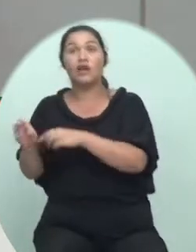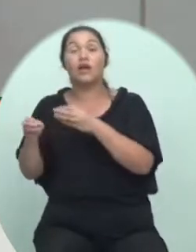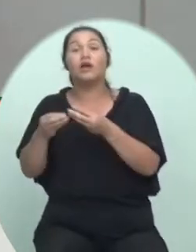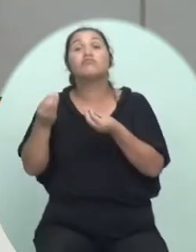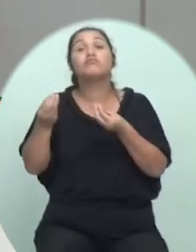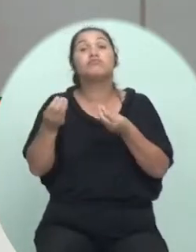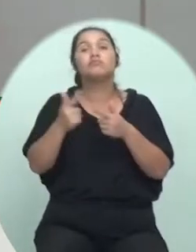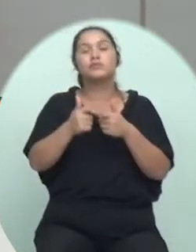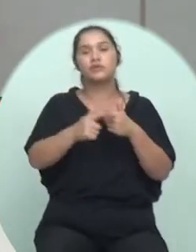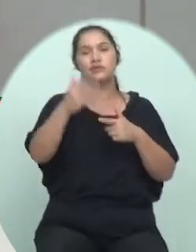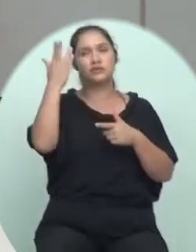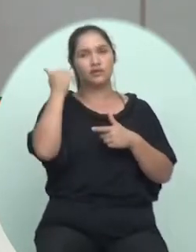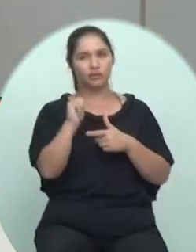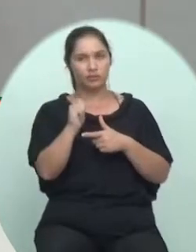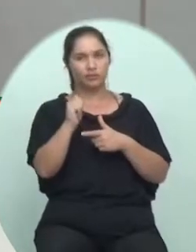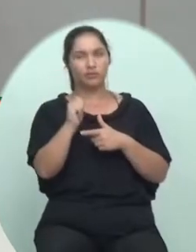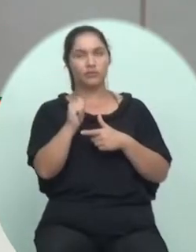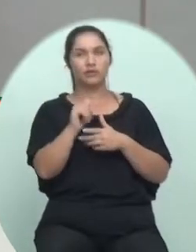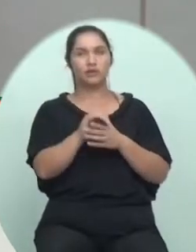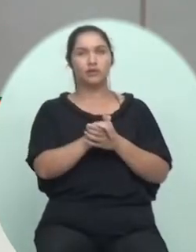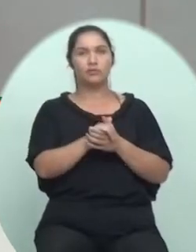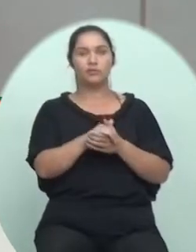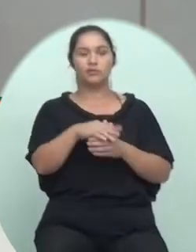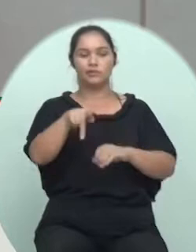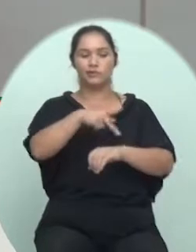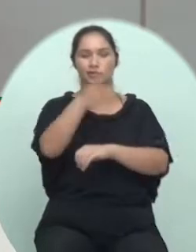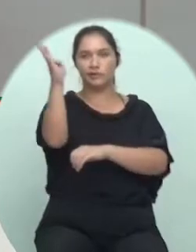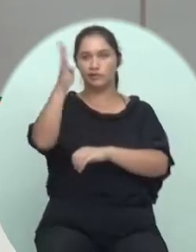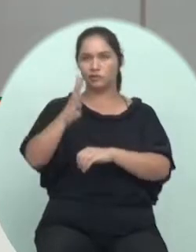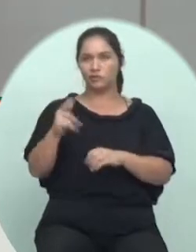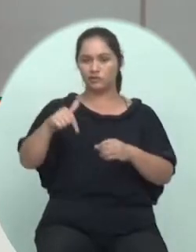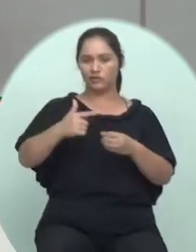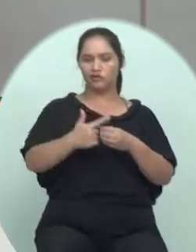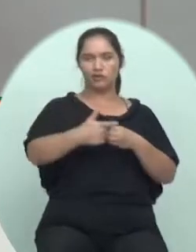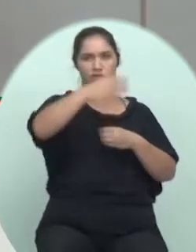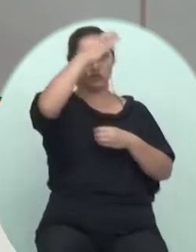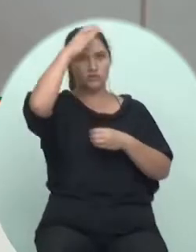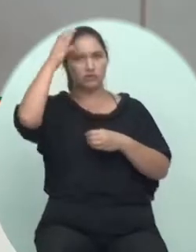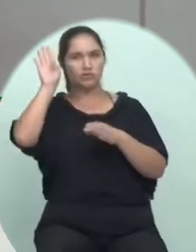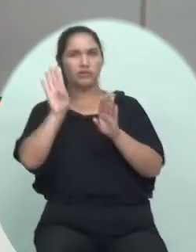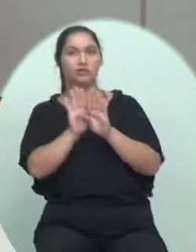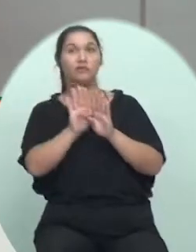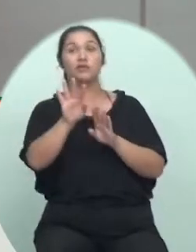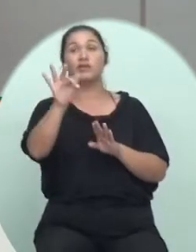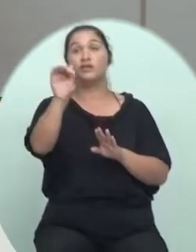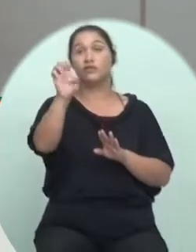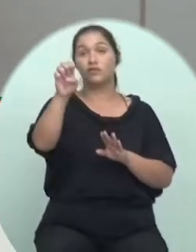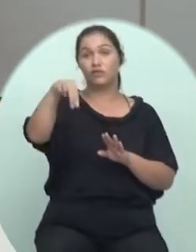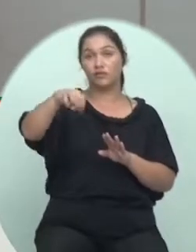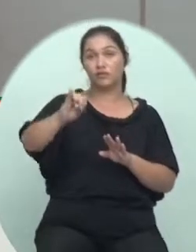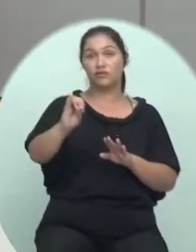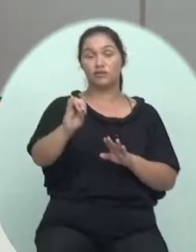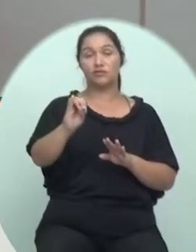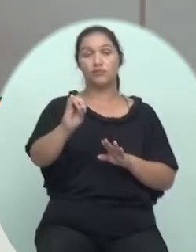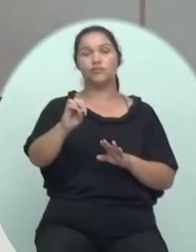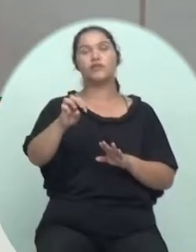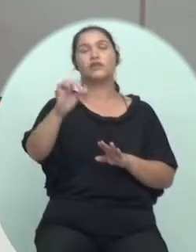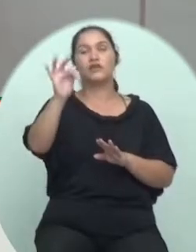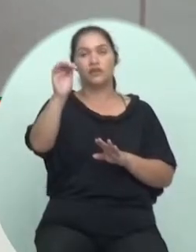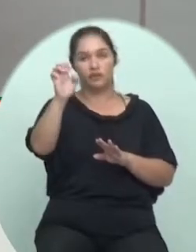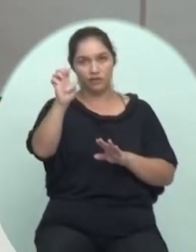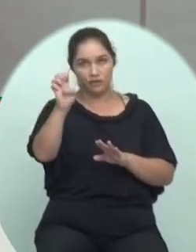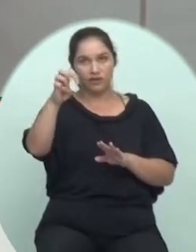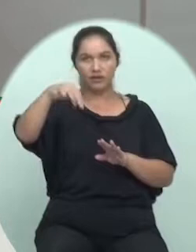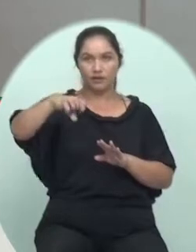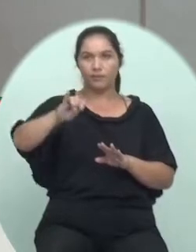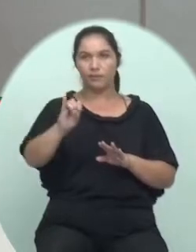aí casos por todo o Brasil, e em Criciúma não é diferente, de feminicídio, né, de violência doméstica.